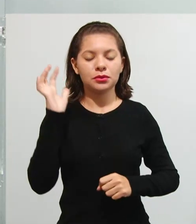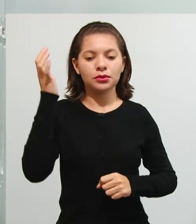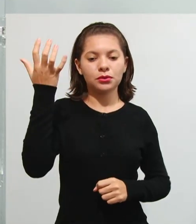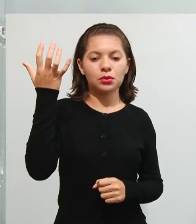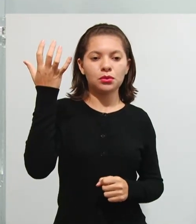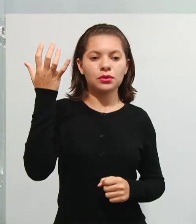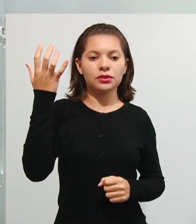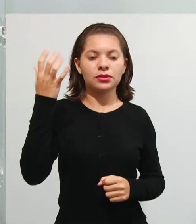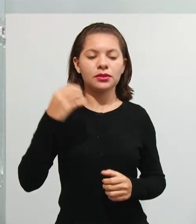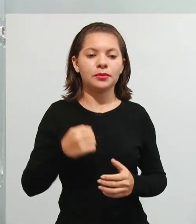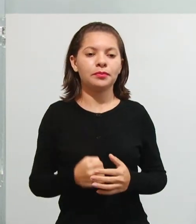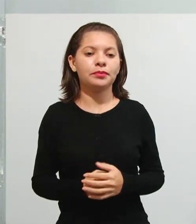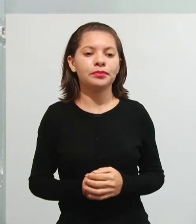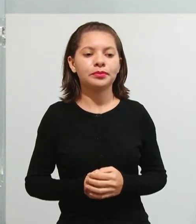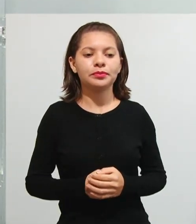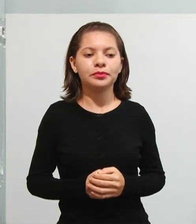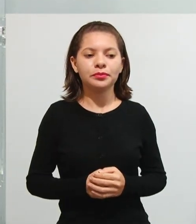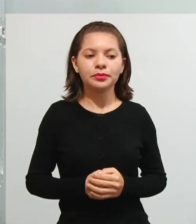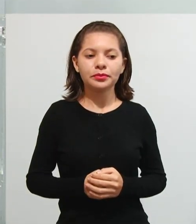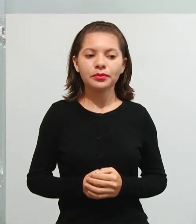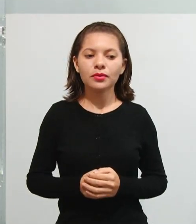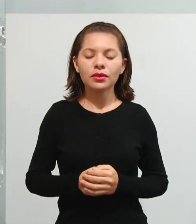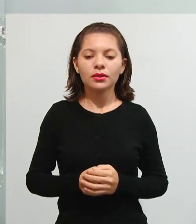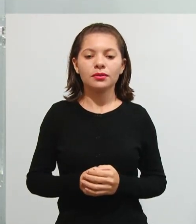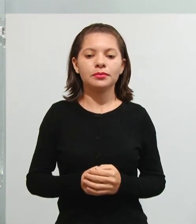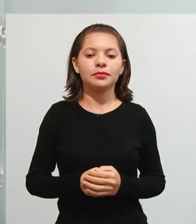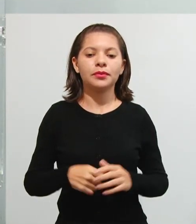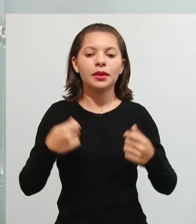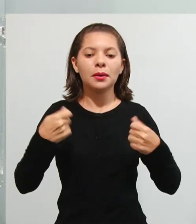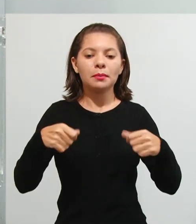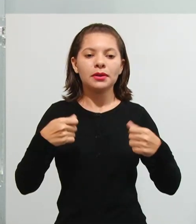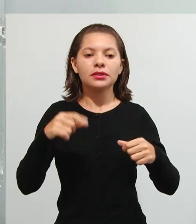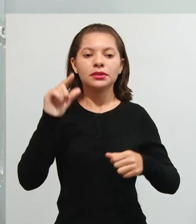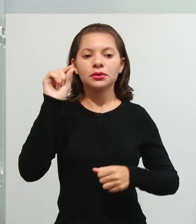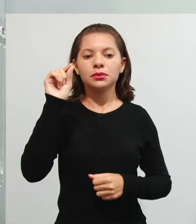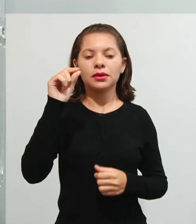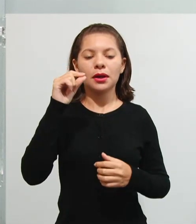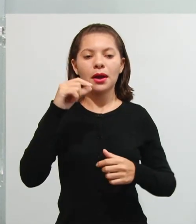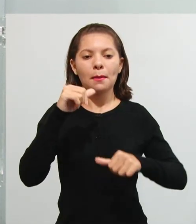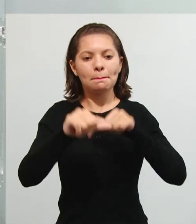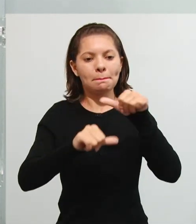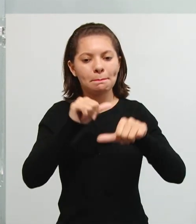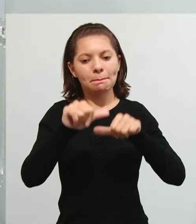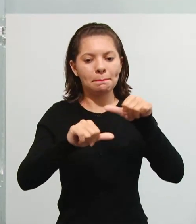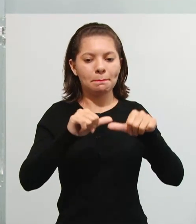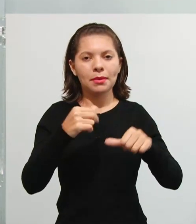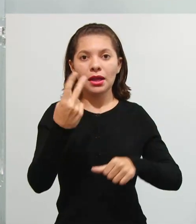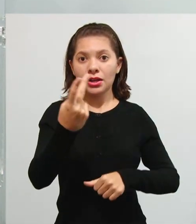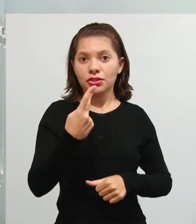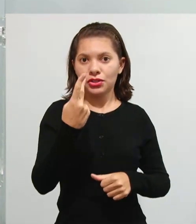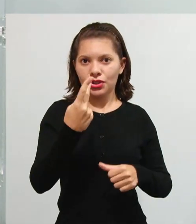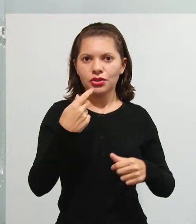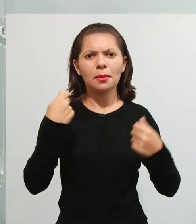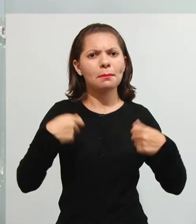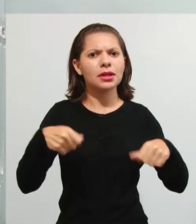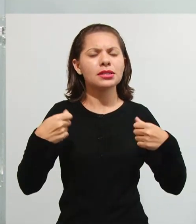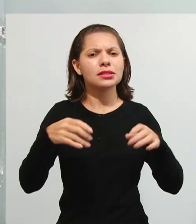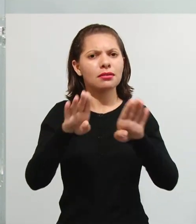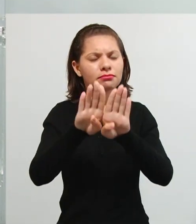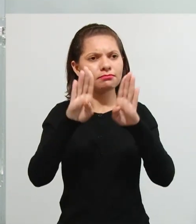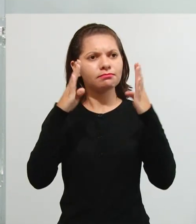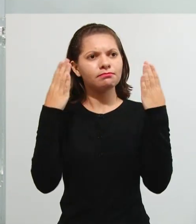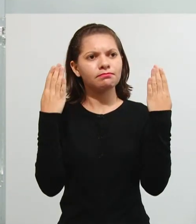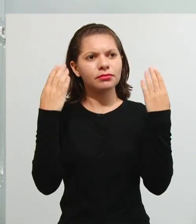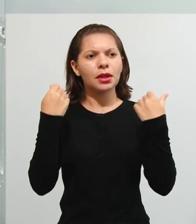muitas vezes nos forçam, nos levam à questão da mudança, e a gente precisa estar aberto, né?